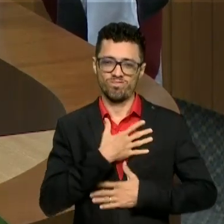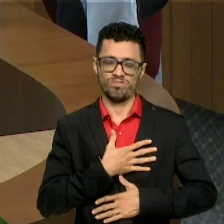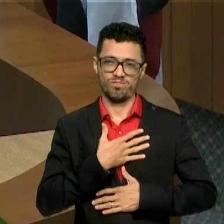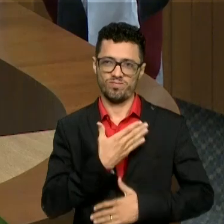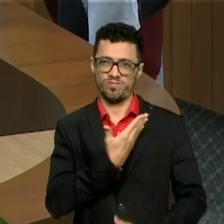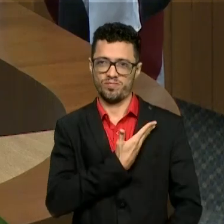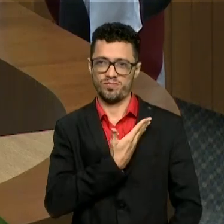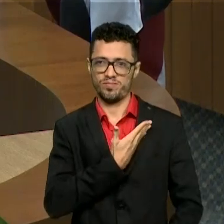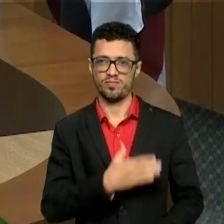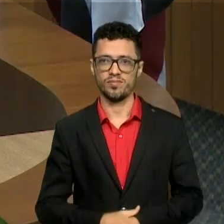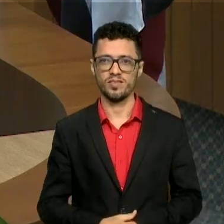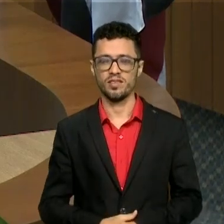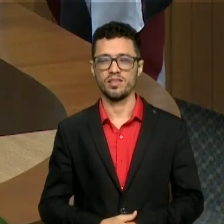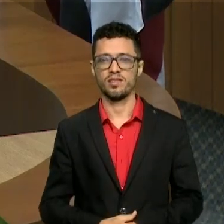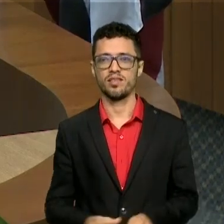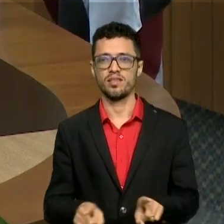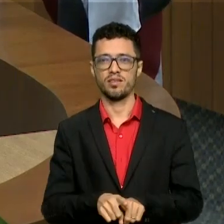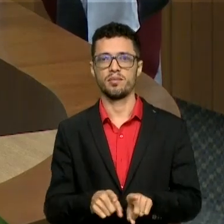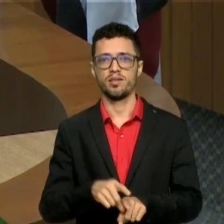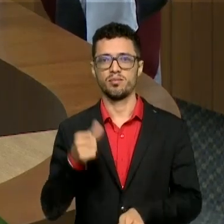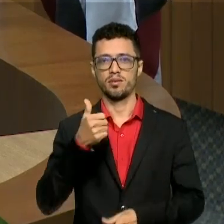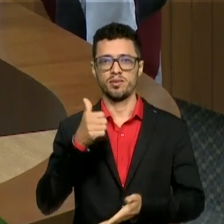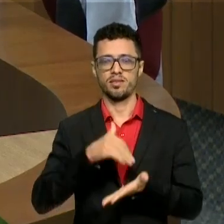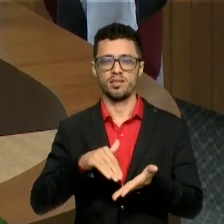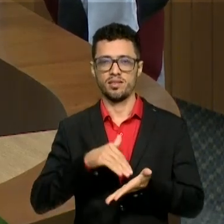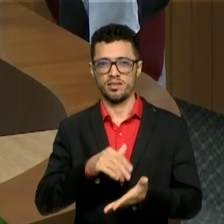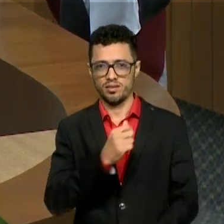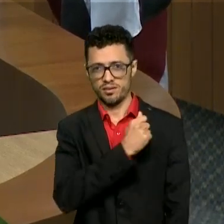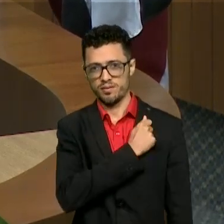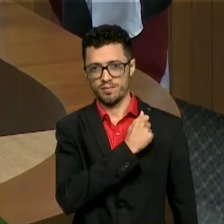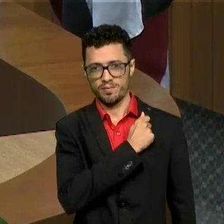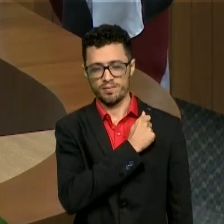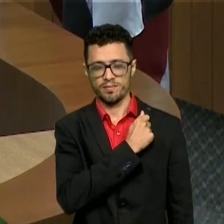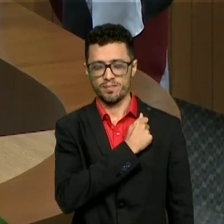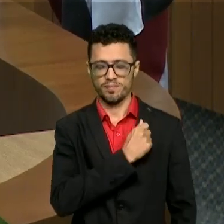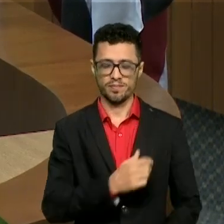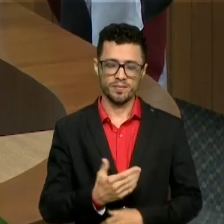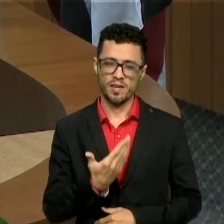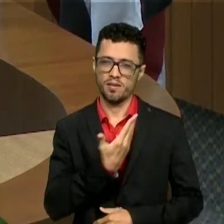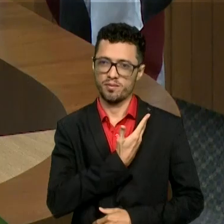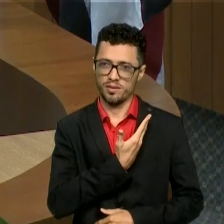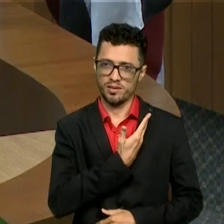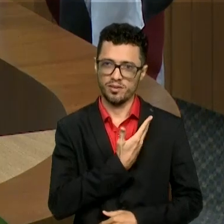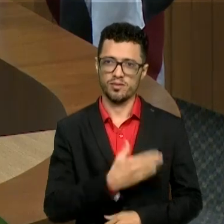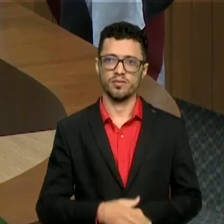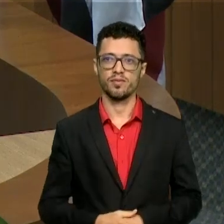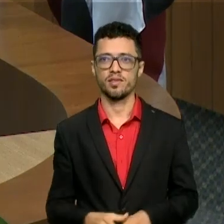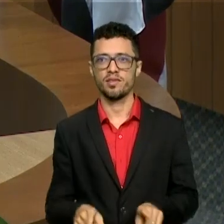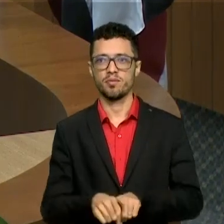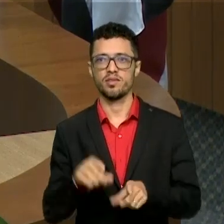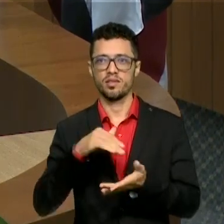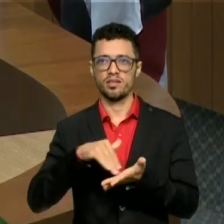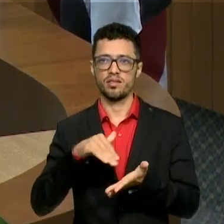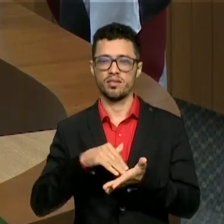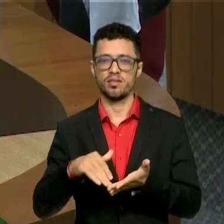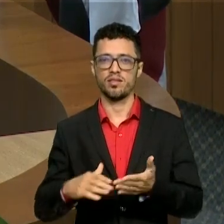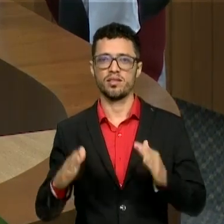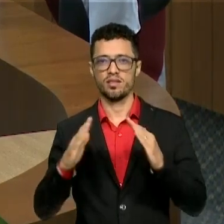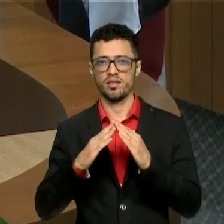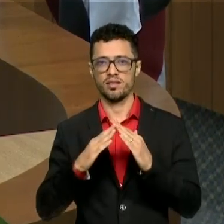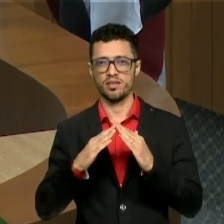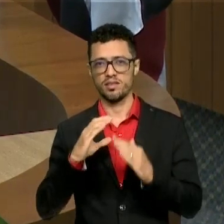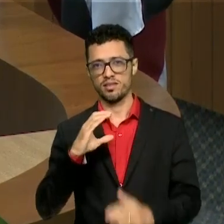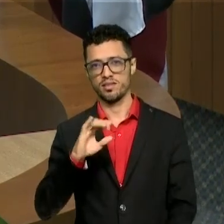também Antônio Pereira, primeiro secretário da mesa. Secretário da Casa Civil, Sebastião